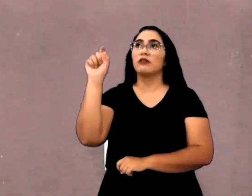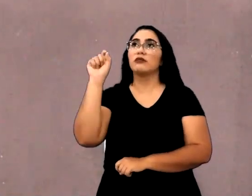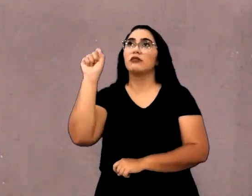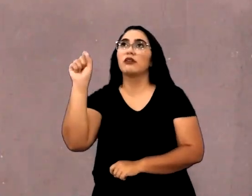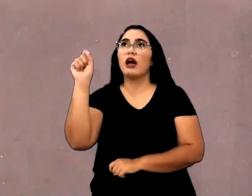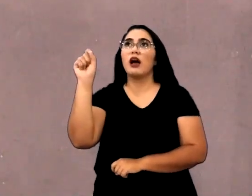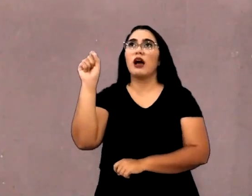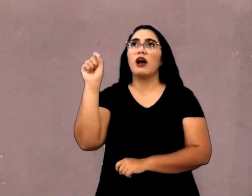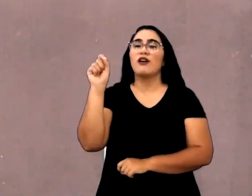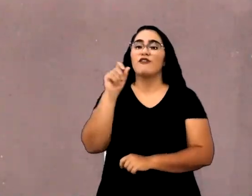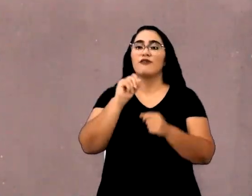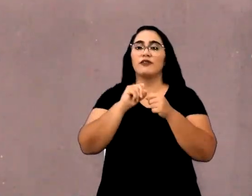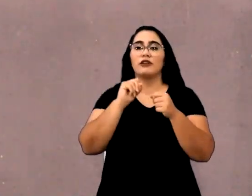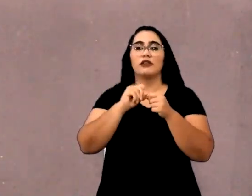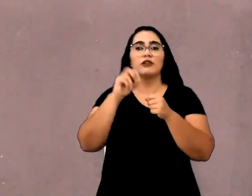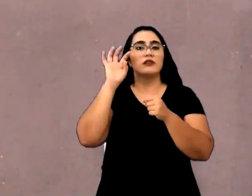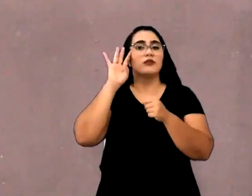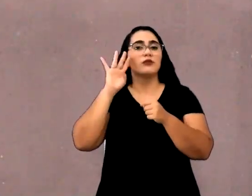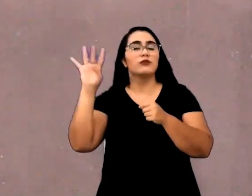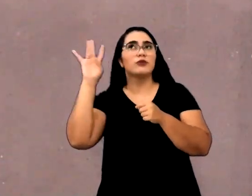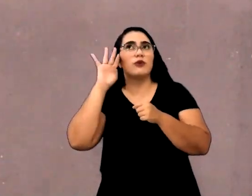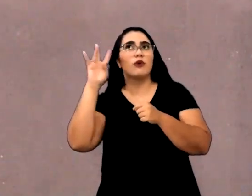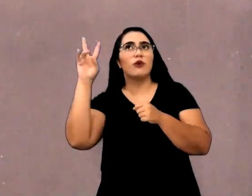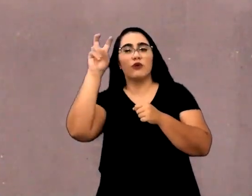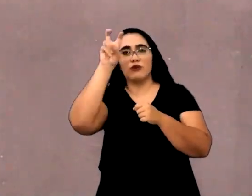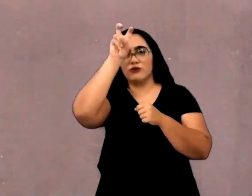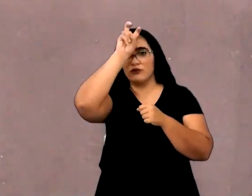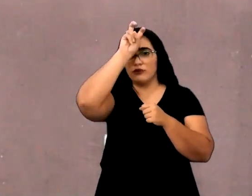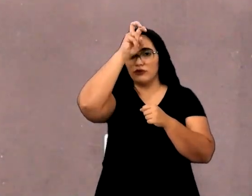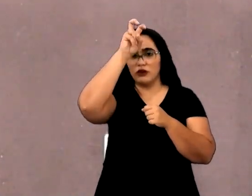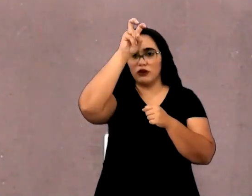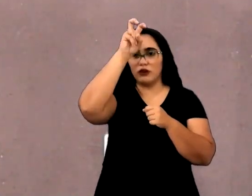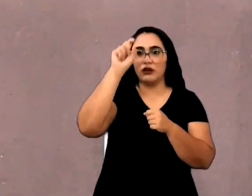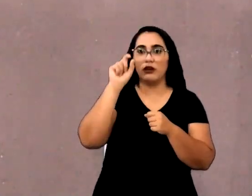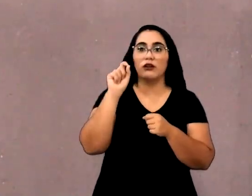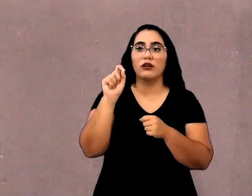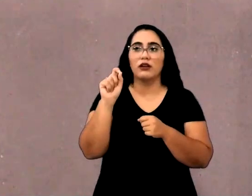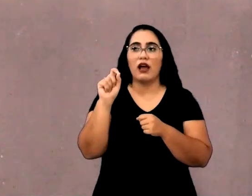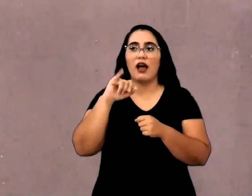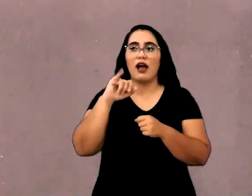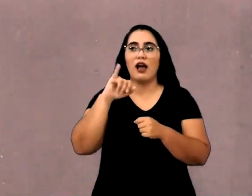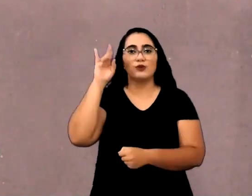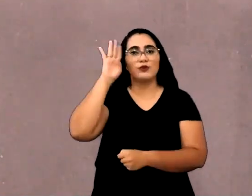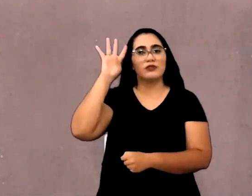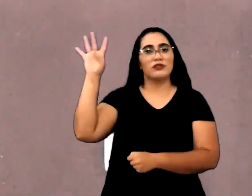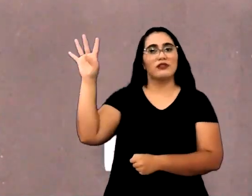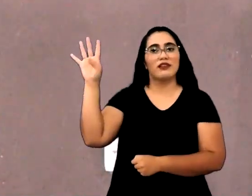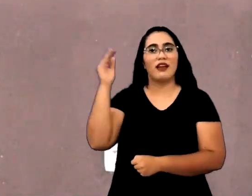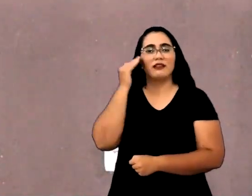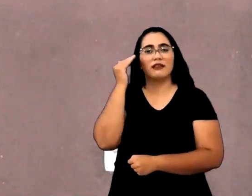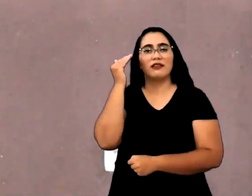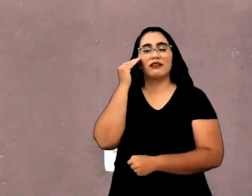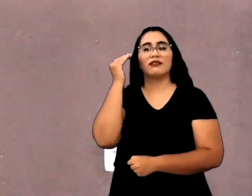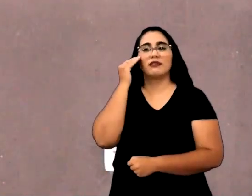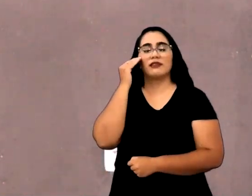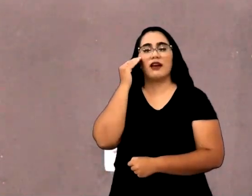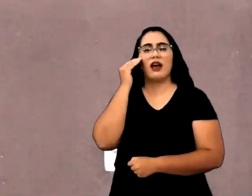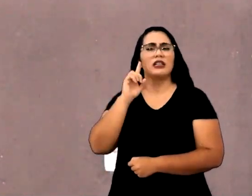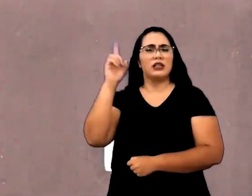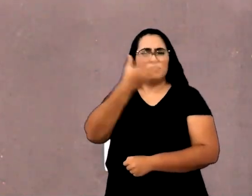no sonho de Faraó para que ele possa revelar aquele sonho. Deus não esquece da gente,